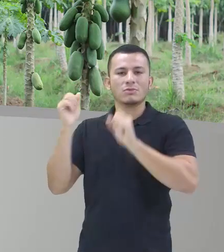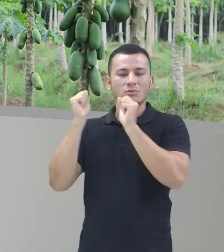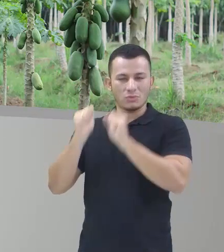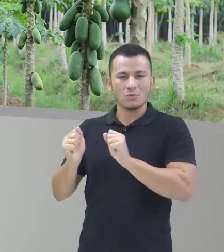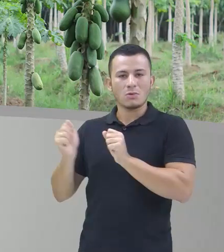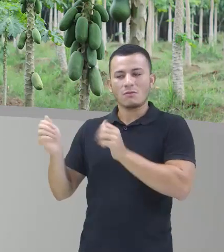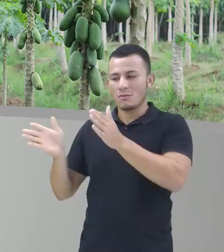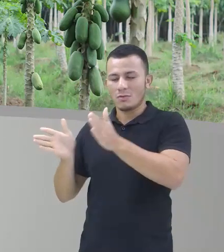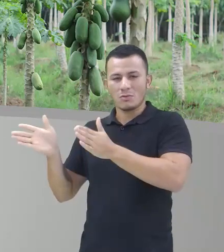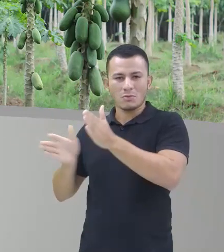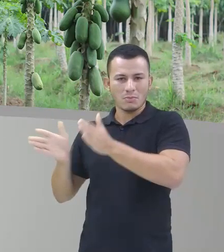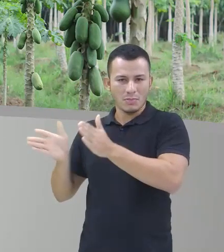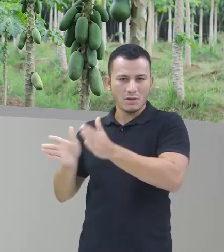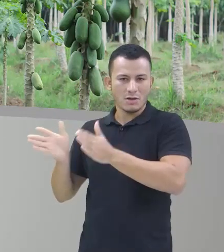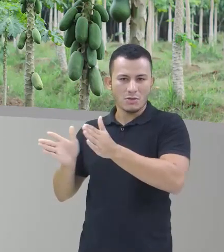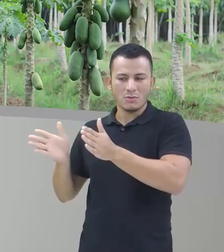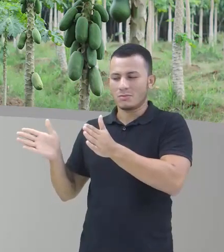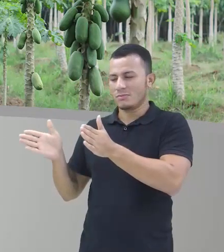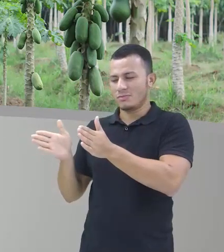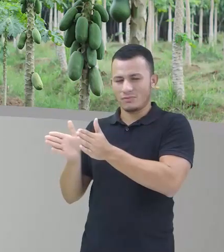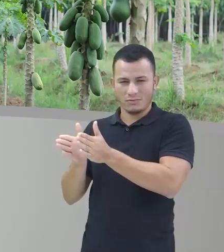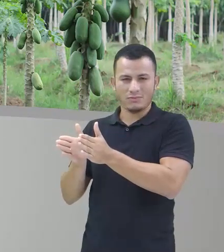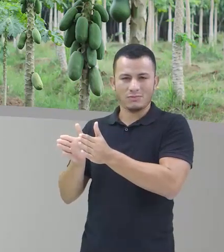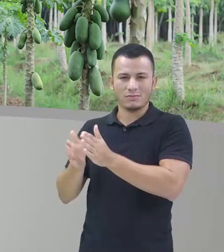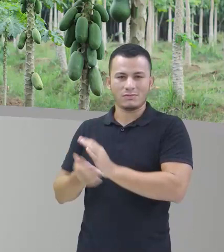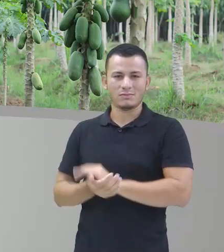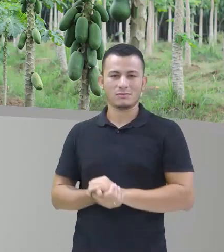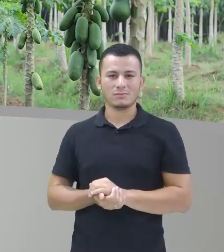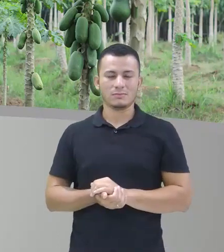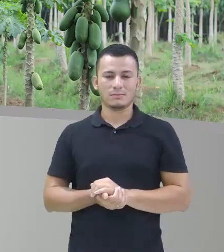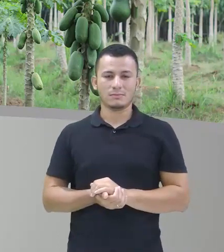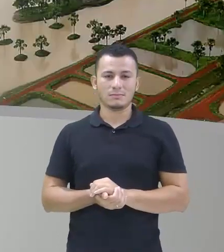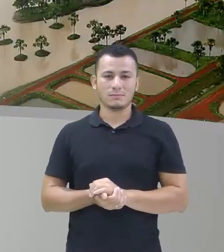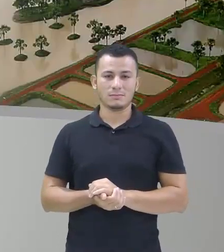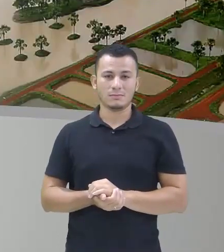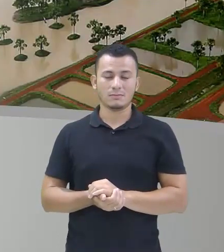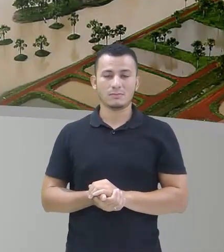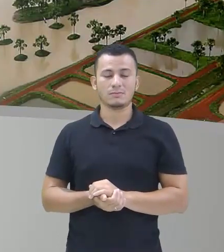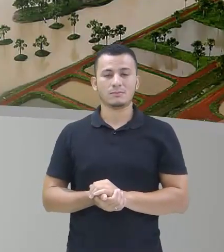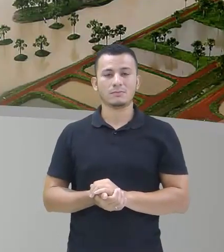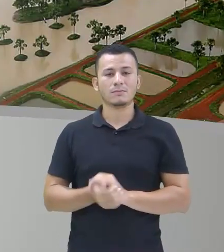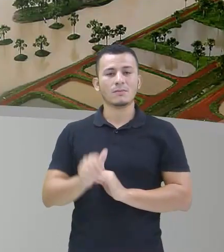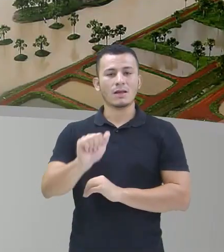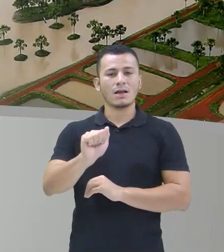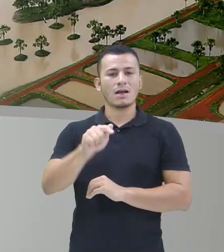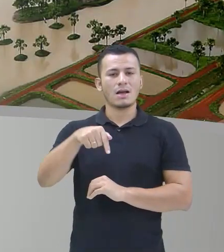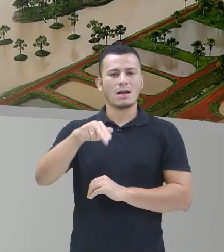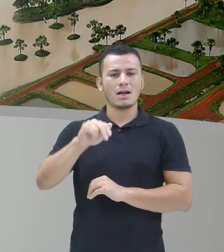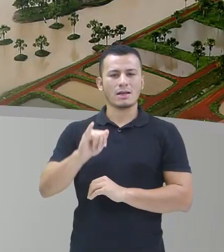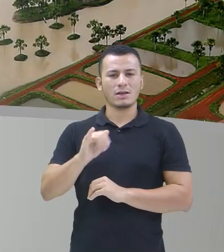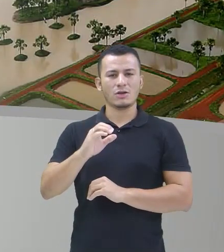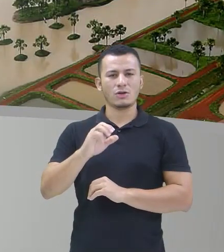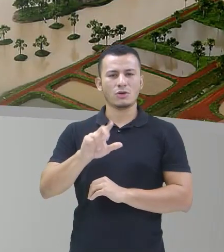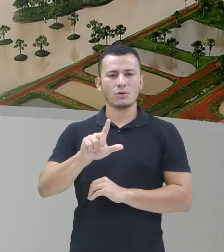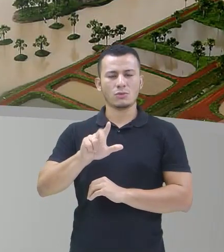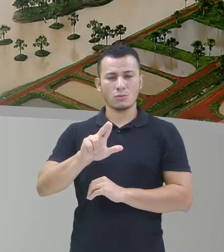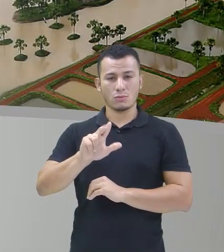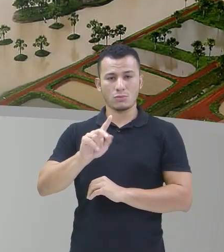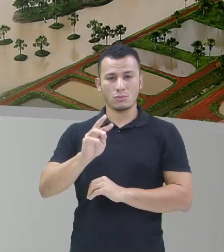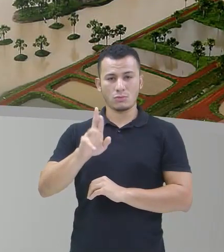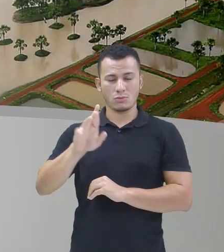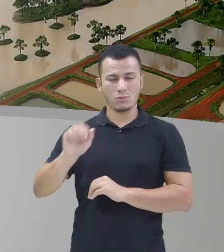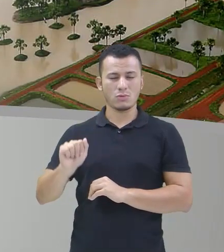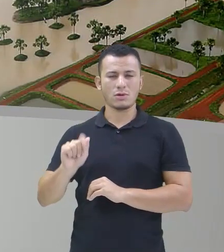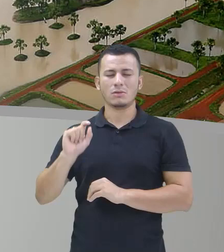um período de tempo menor. Na aquicultura. Na aquicultura, o